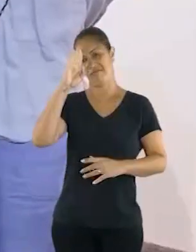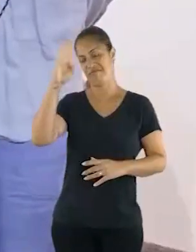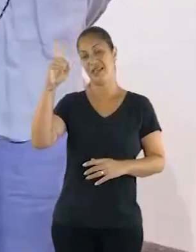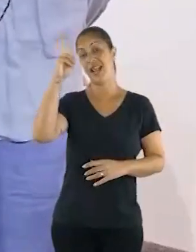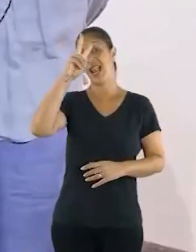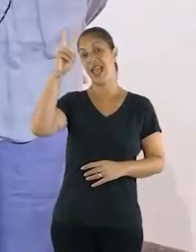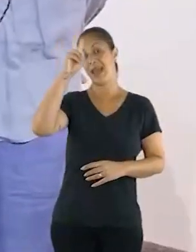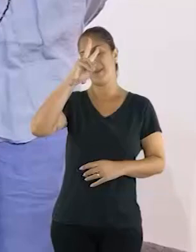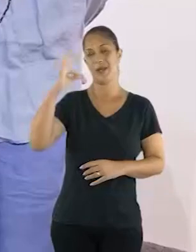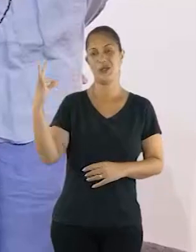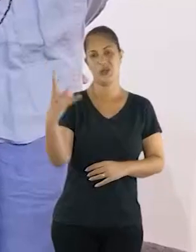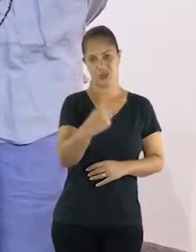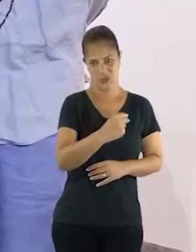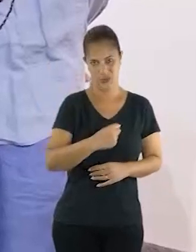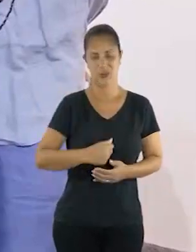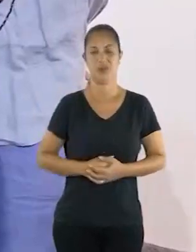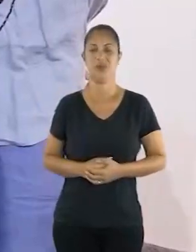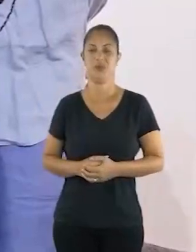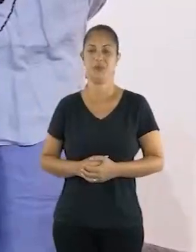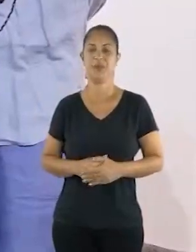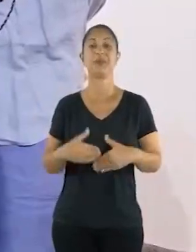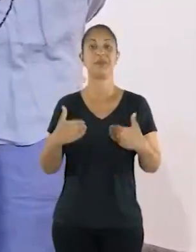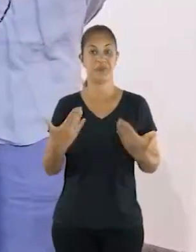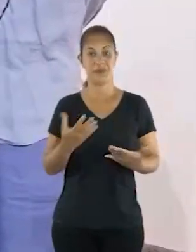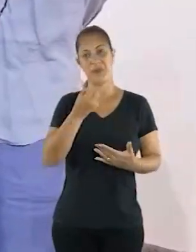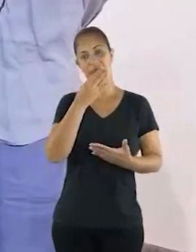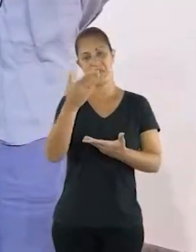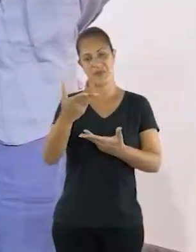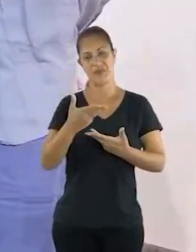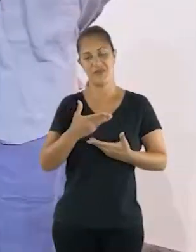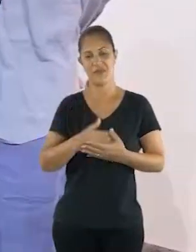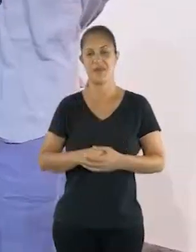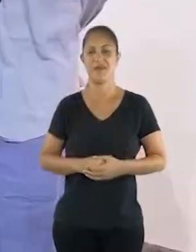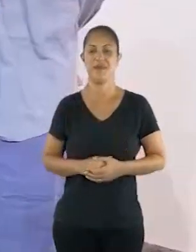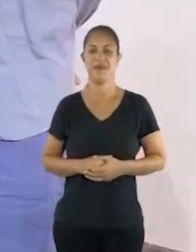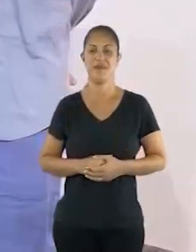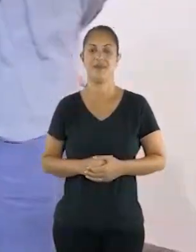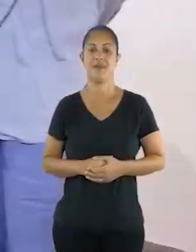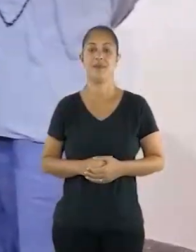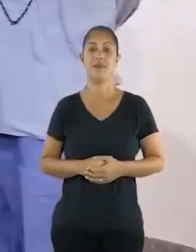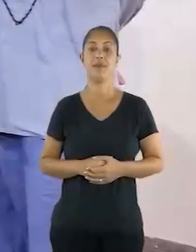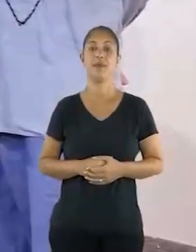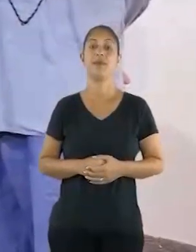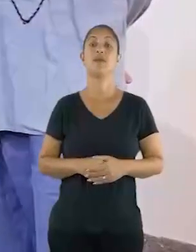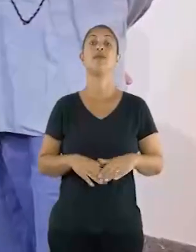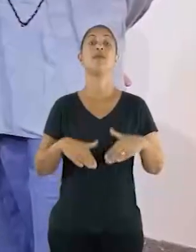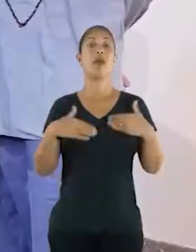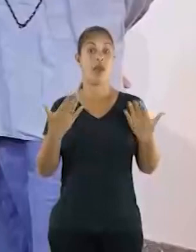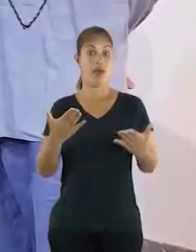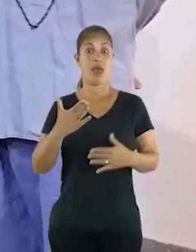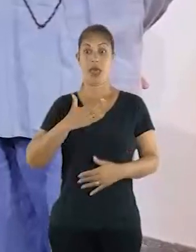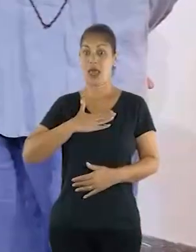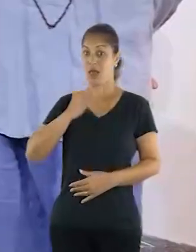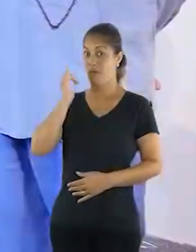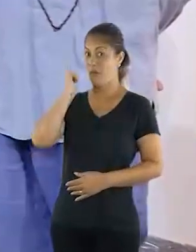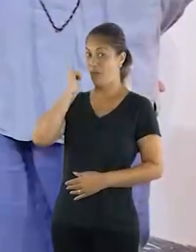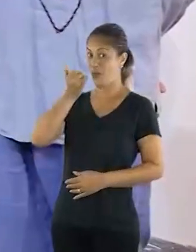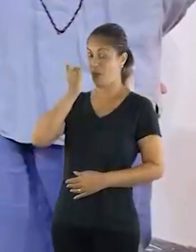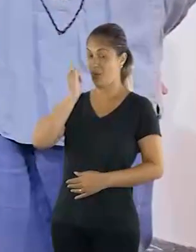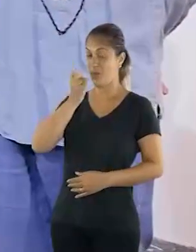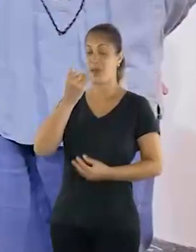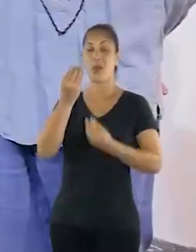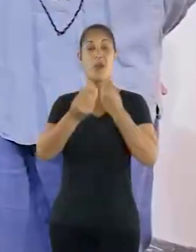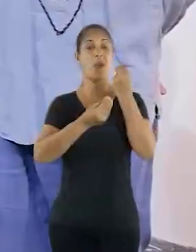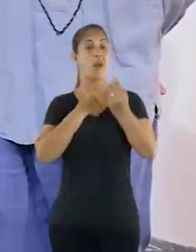nas lembranças de todo mundo, tá? Então, bem-vindos. Bom, eu vou contar para vocês como é que